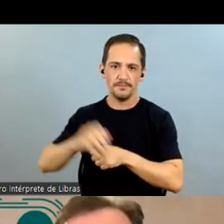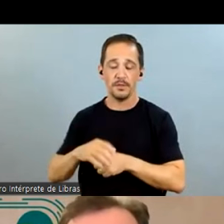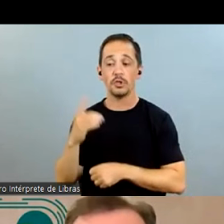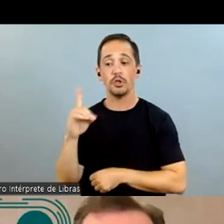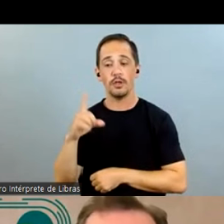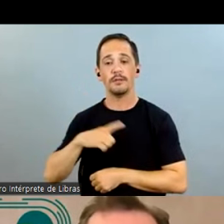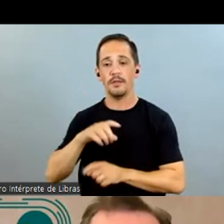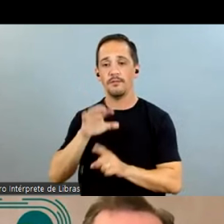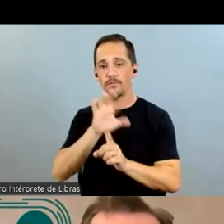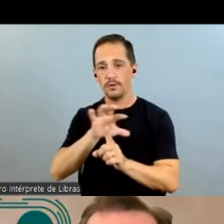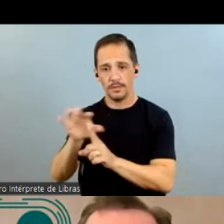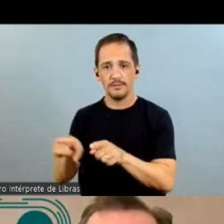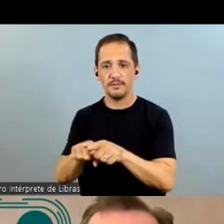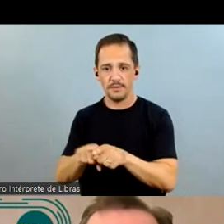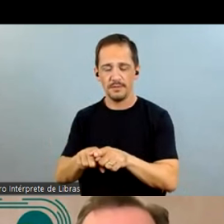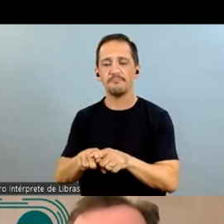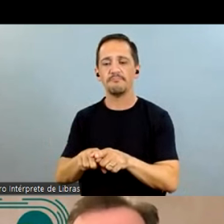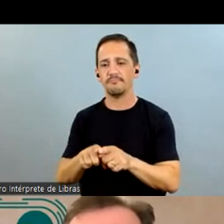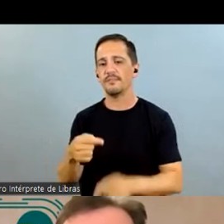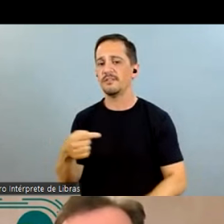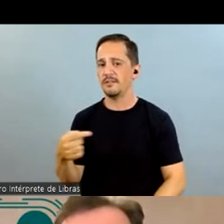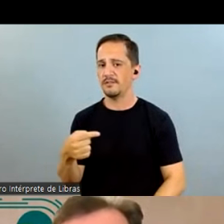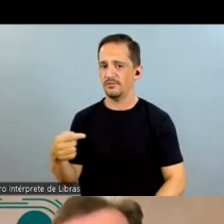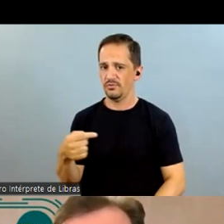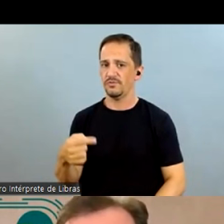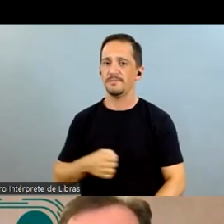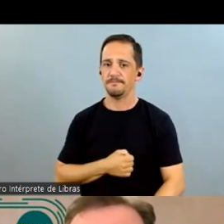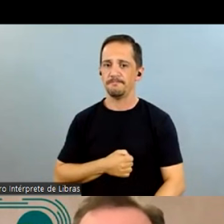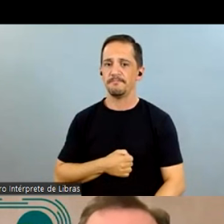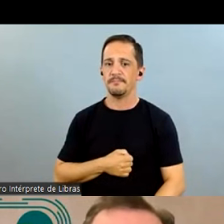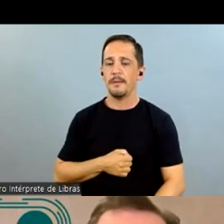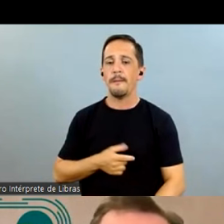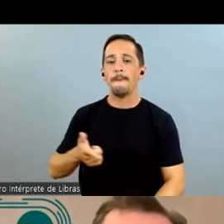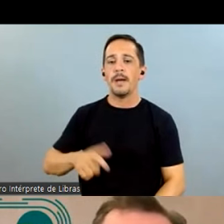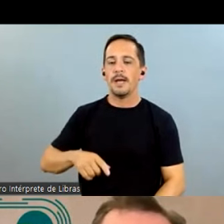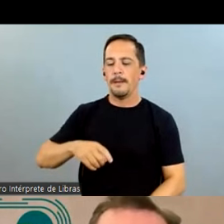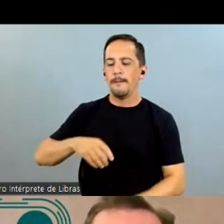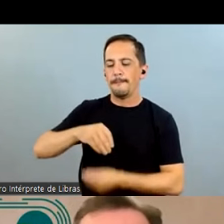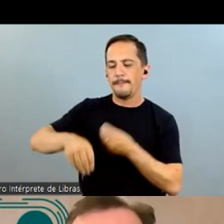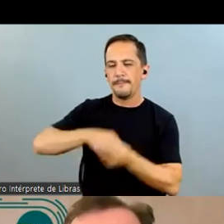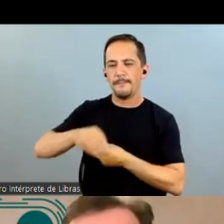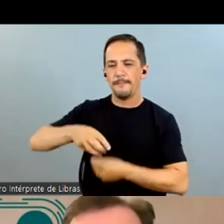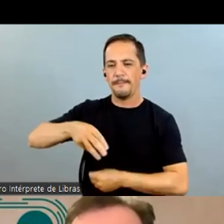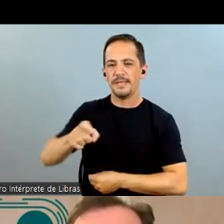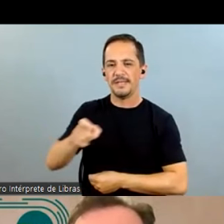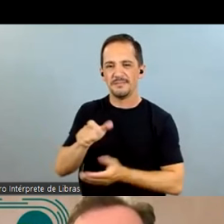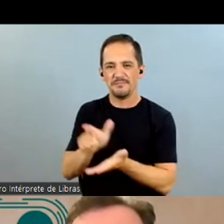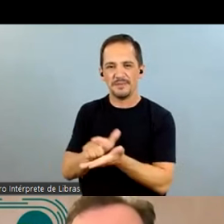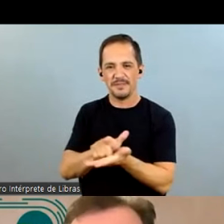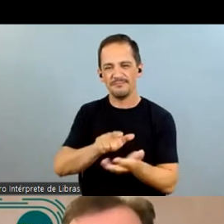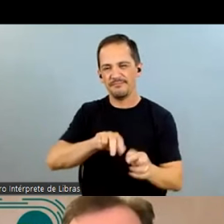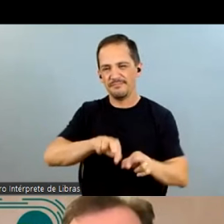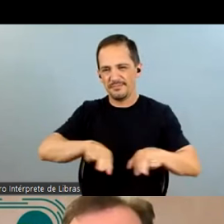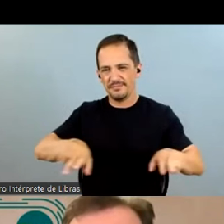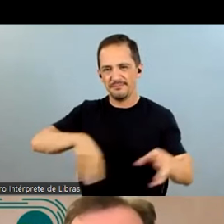influenciando negativamente os preços E também o mix de papéis né como foi um ano mais desafiador a gente acabou tendo um pouco